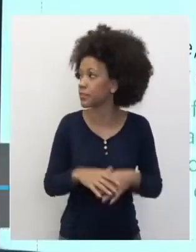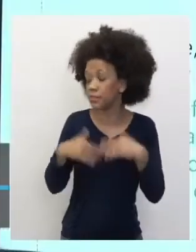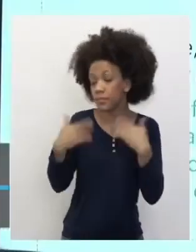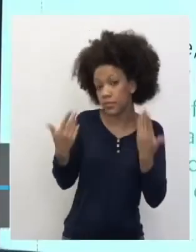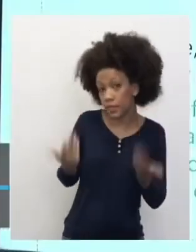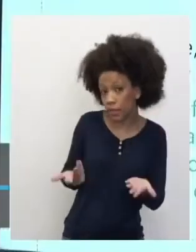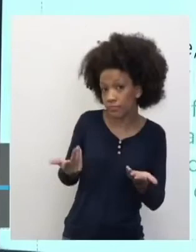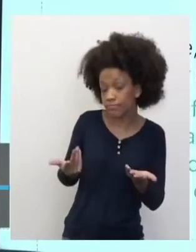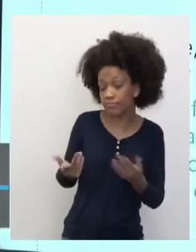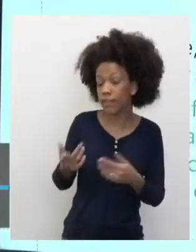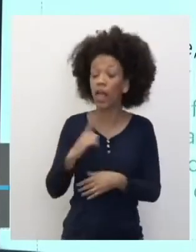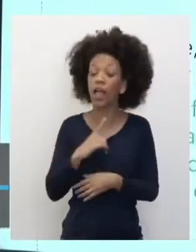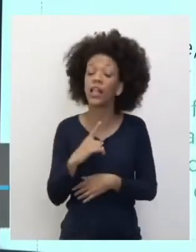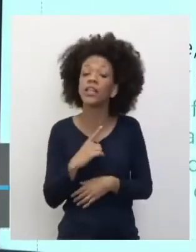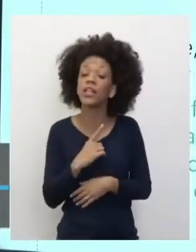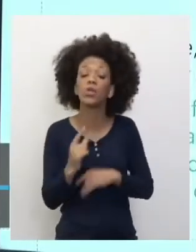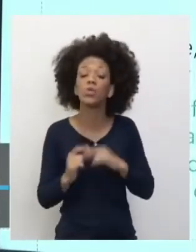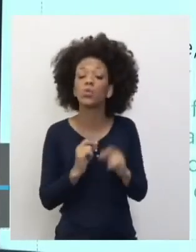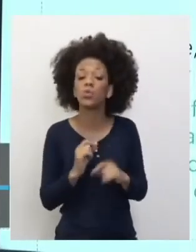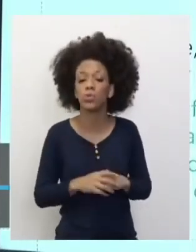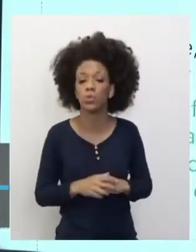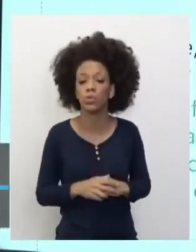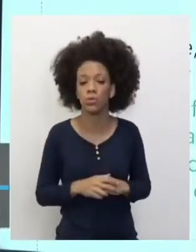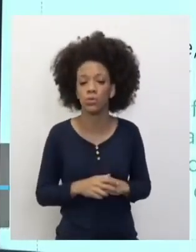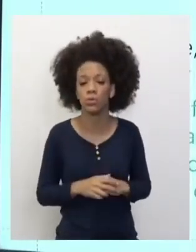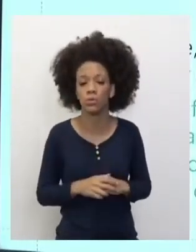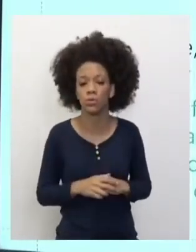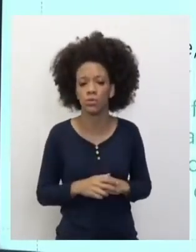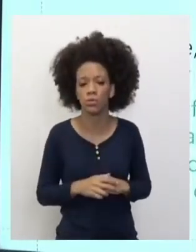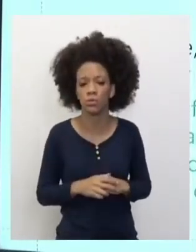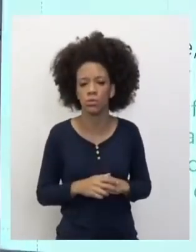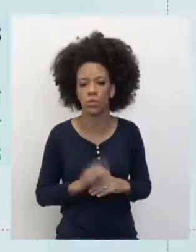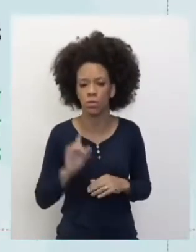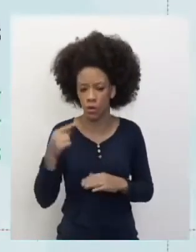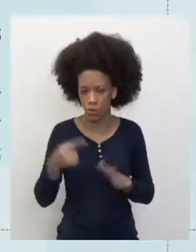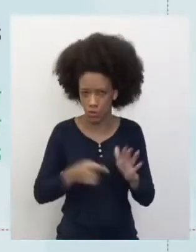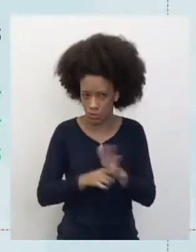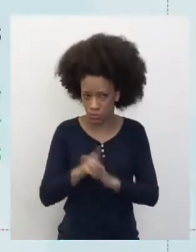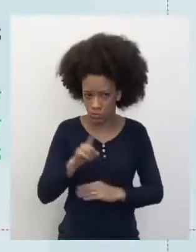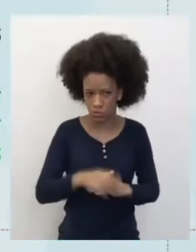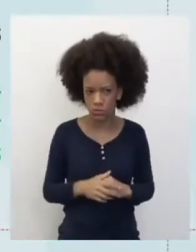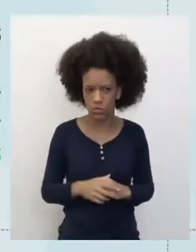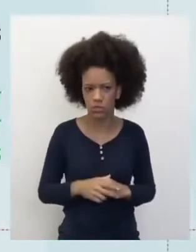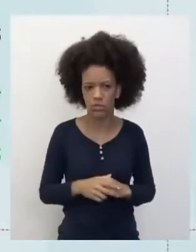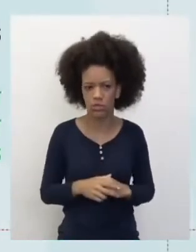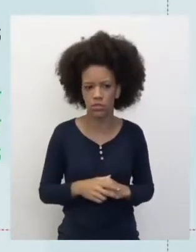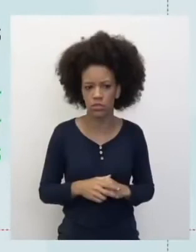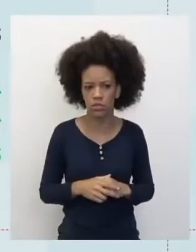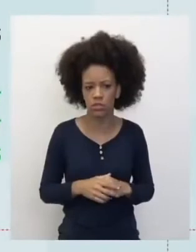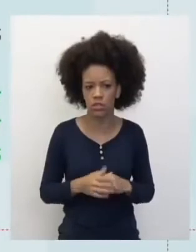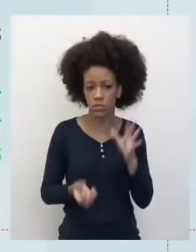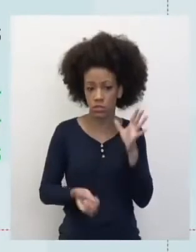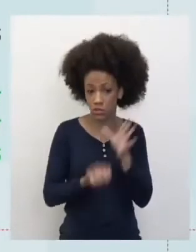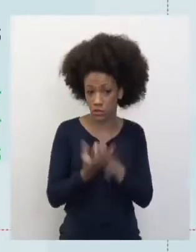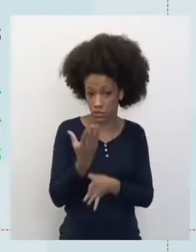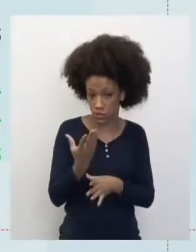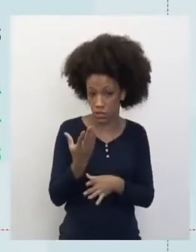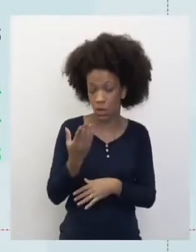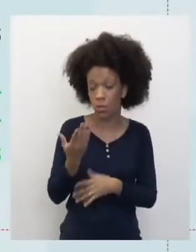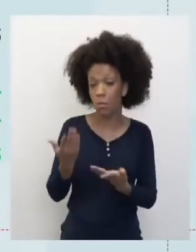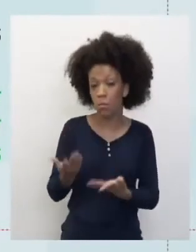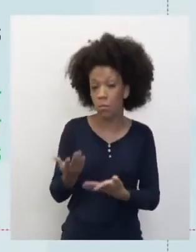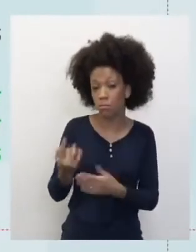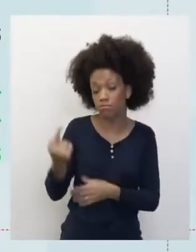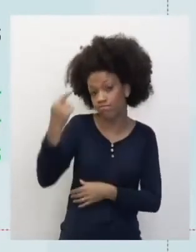Aí nós temos uma outra perguntinha para vocês, tá? Crie uma hipótese para o